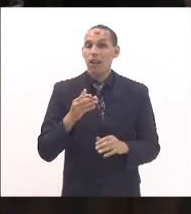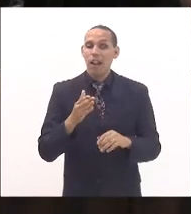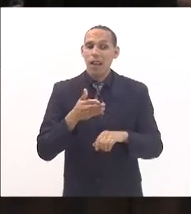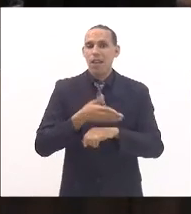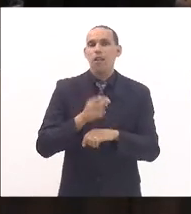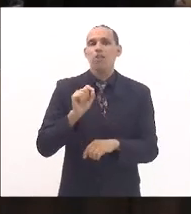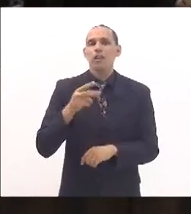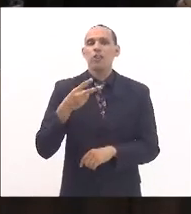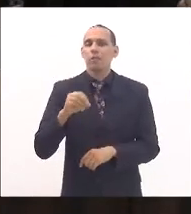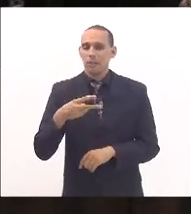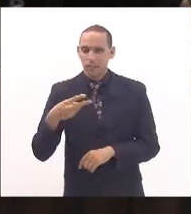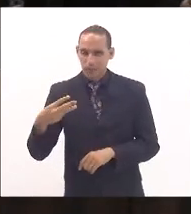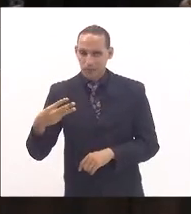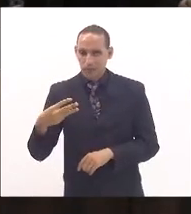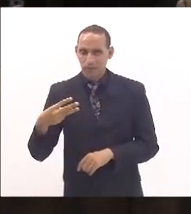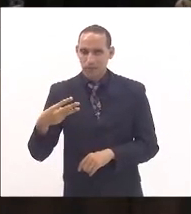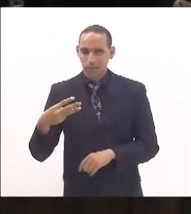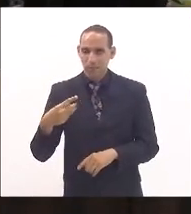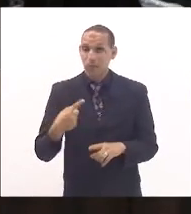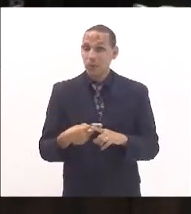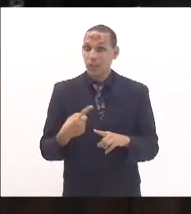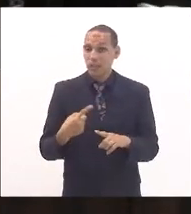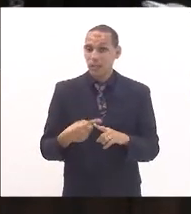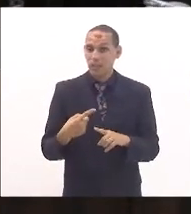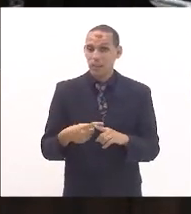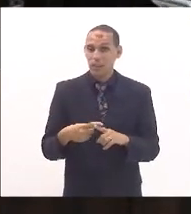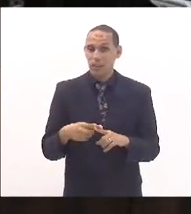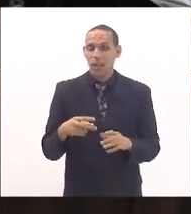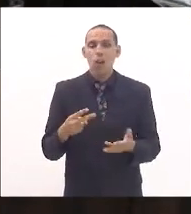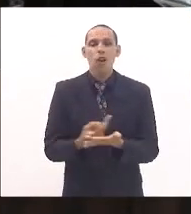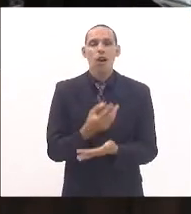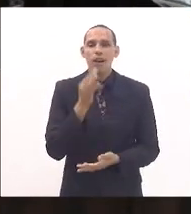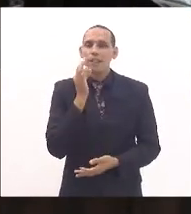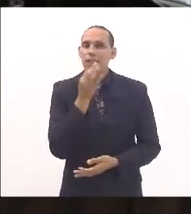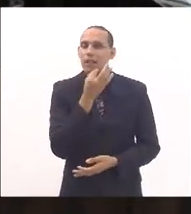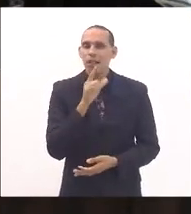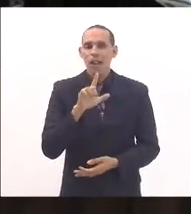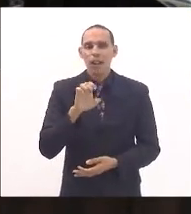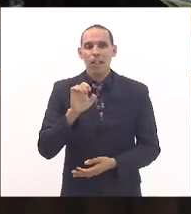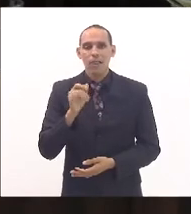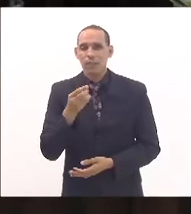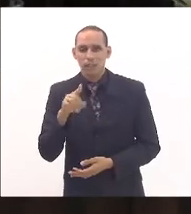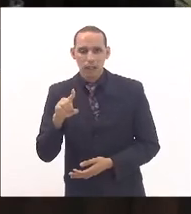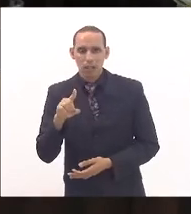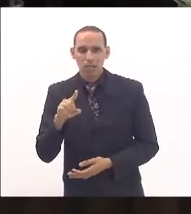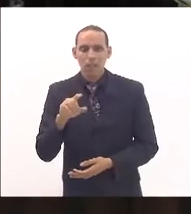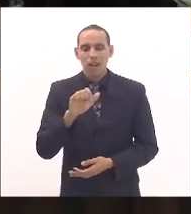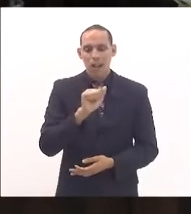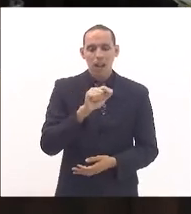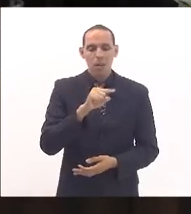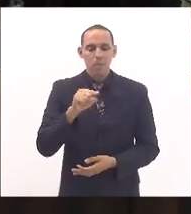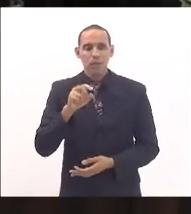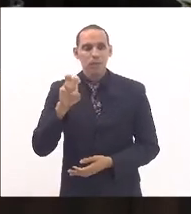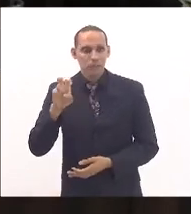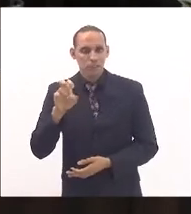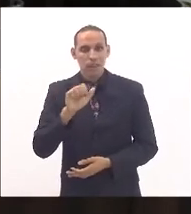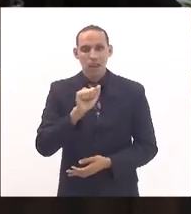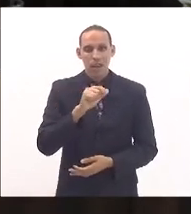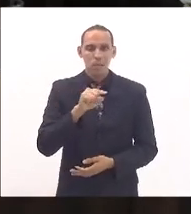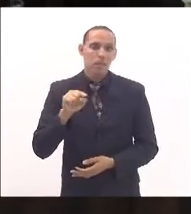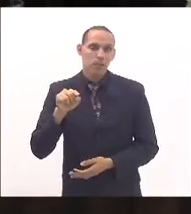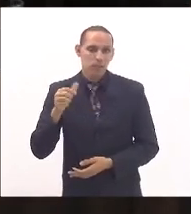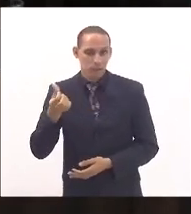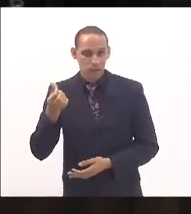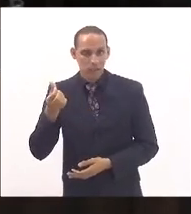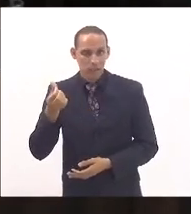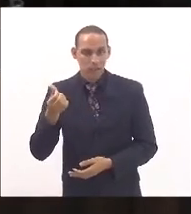23. Porque vai acontecer em setembro o leilão de energia A-5 e o A-6.